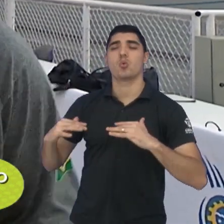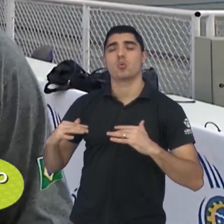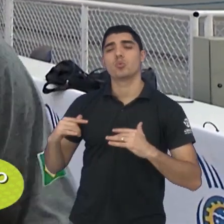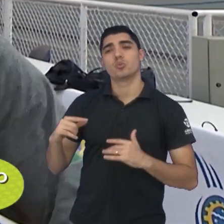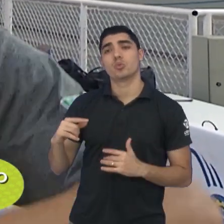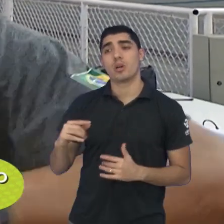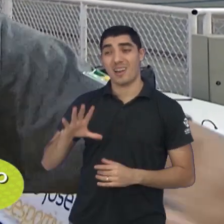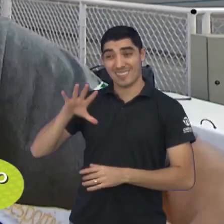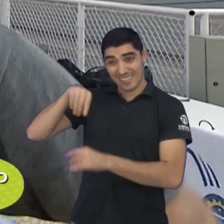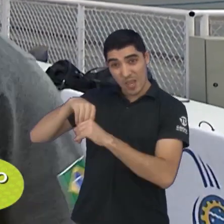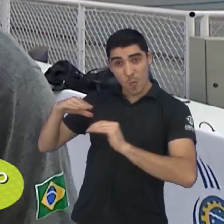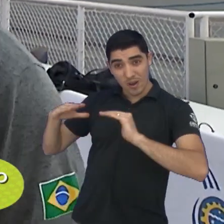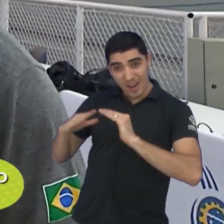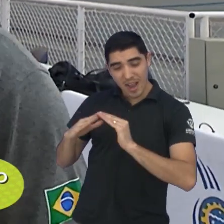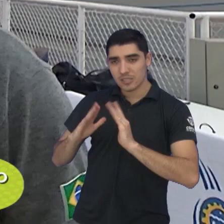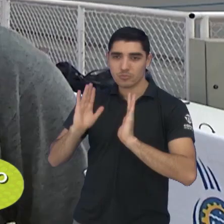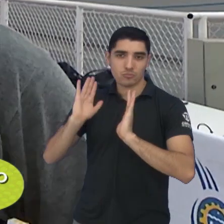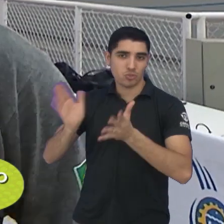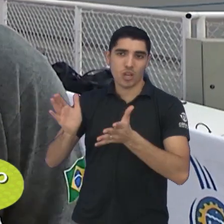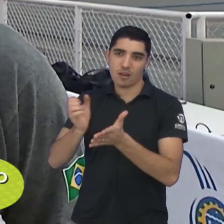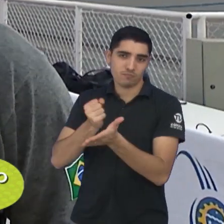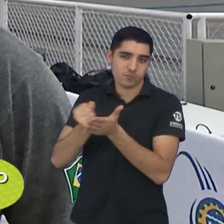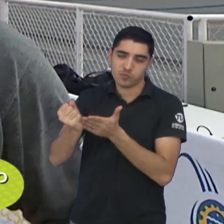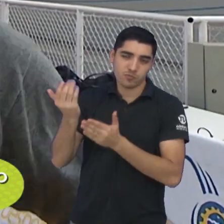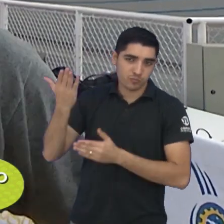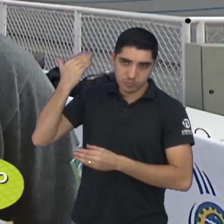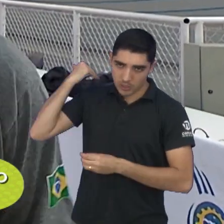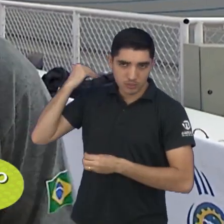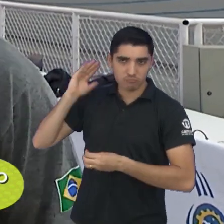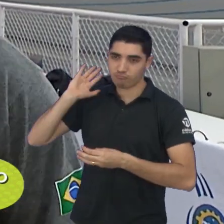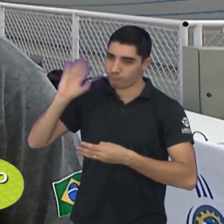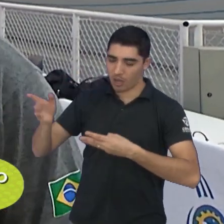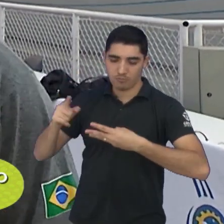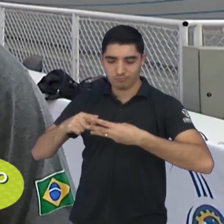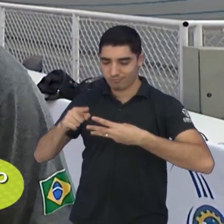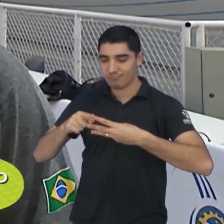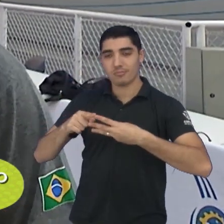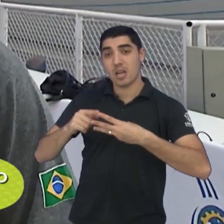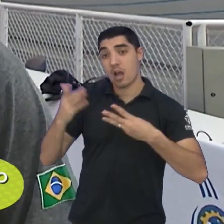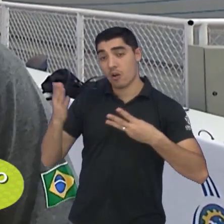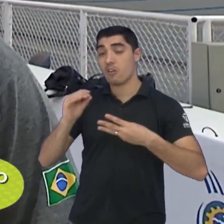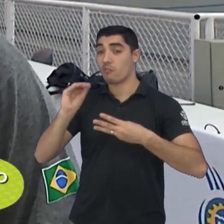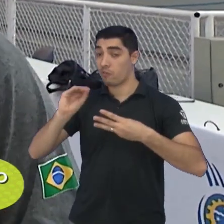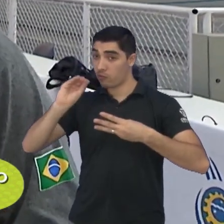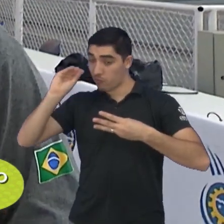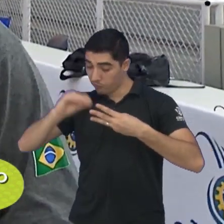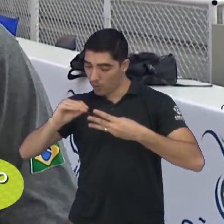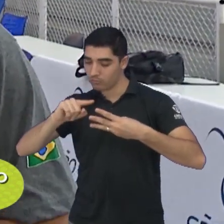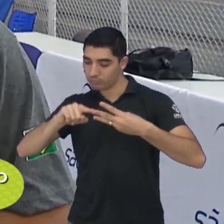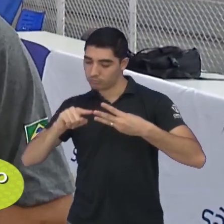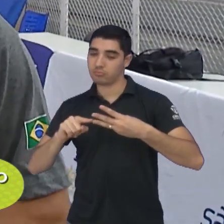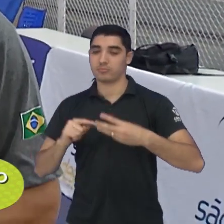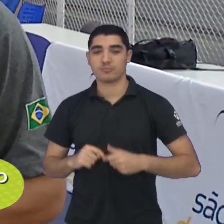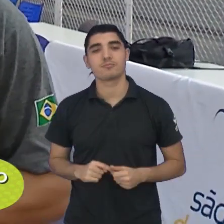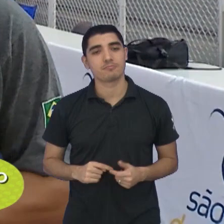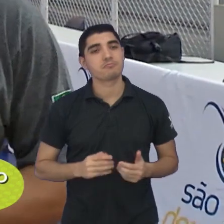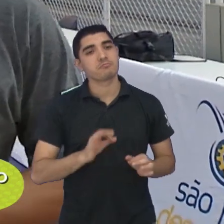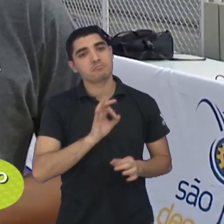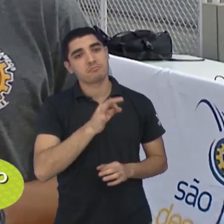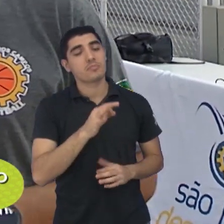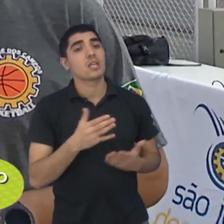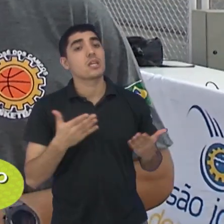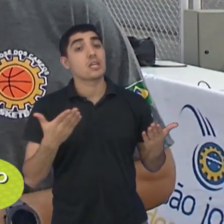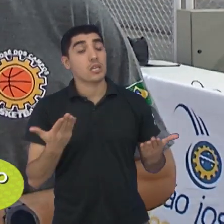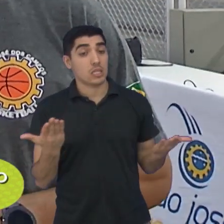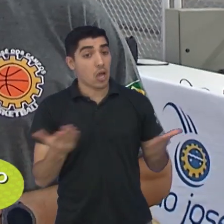jogo aqui em casa já é parte do passado e a gente tem que pensar no que vem, né? Perfeito. E dentro dessa